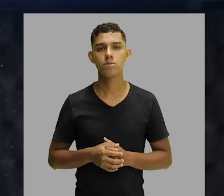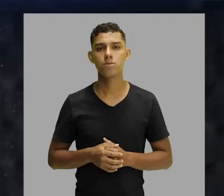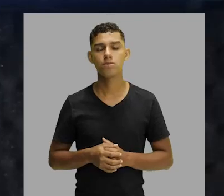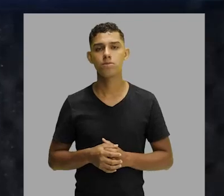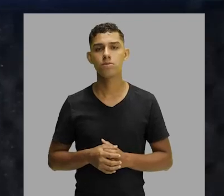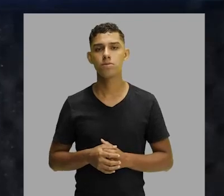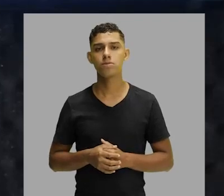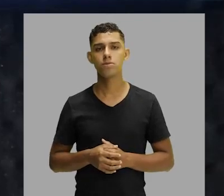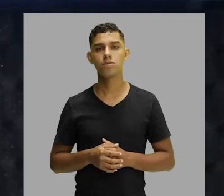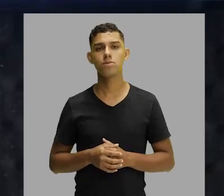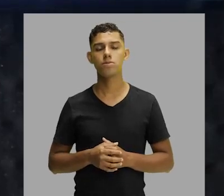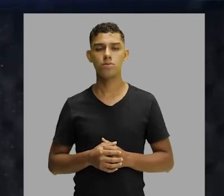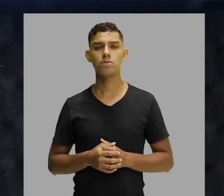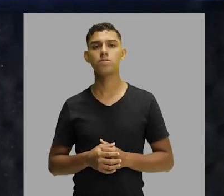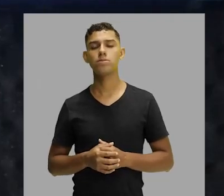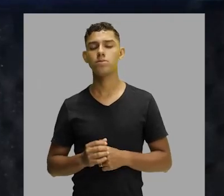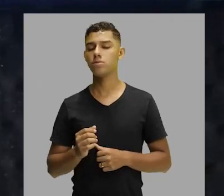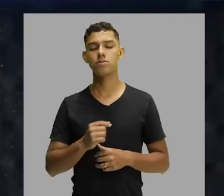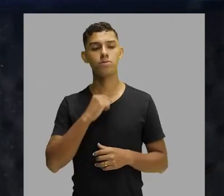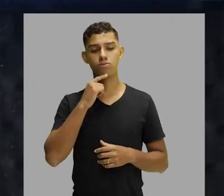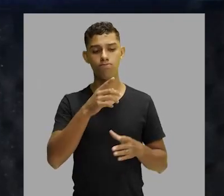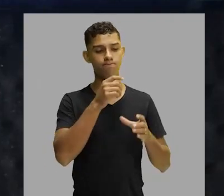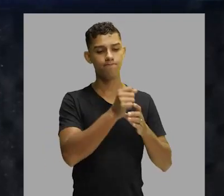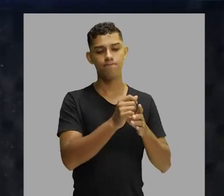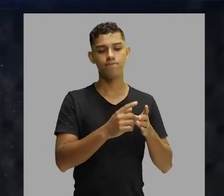para o alto-falante, o alto-falante